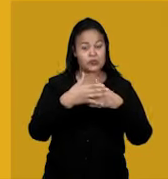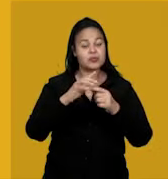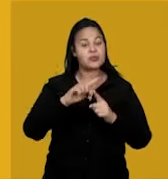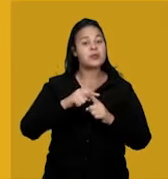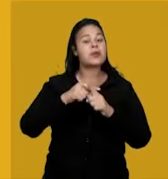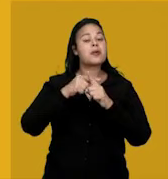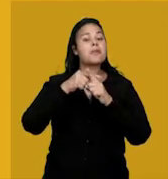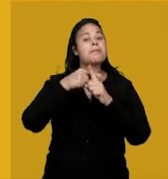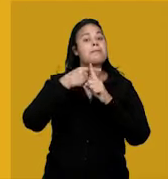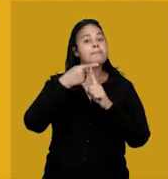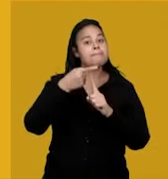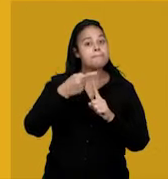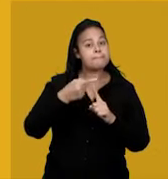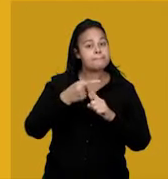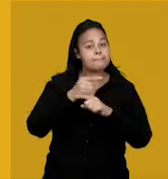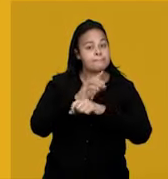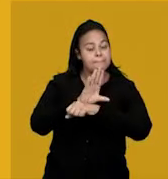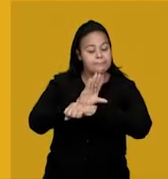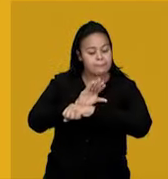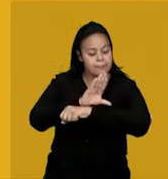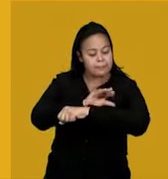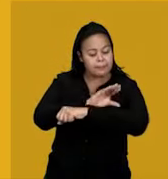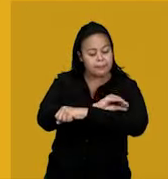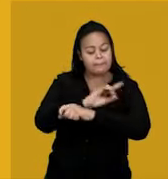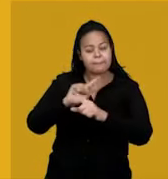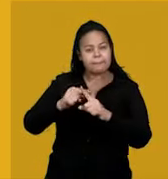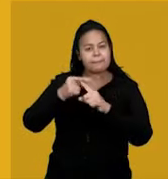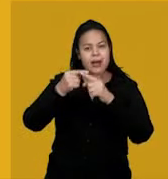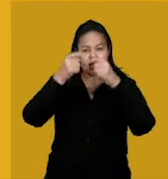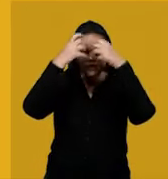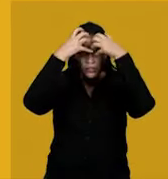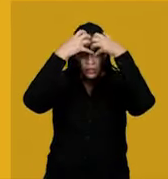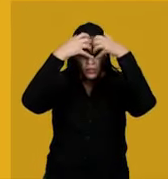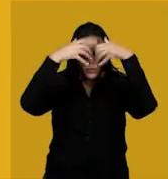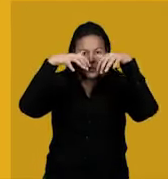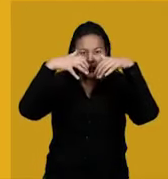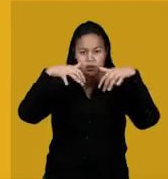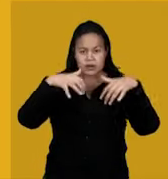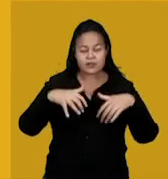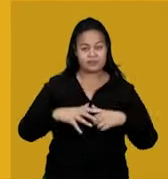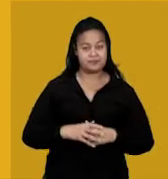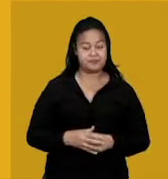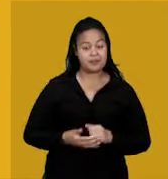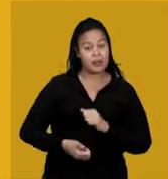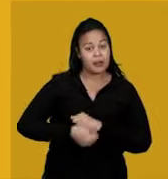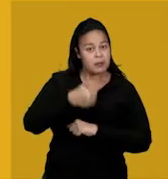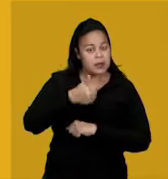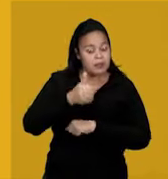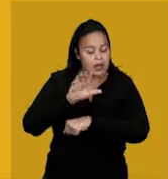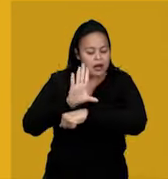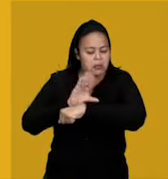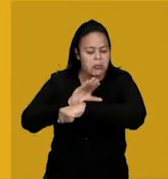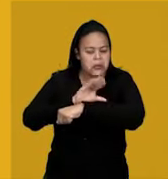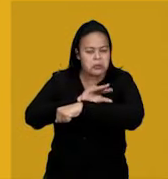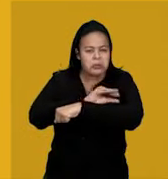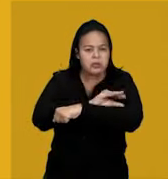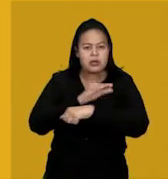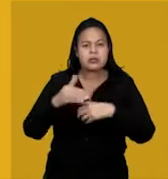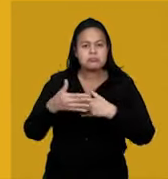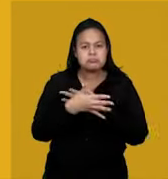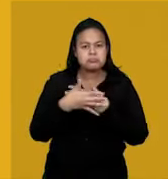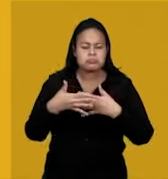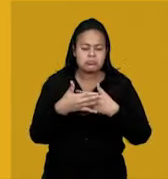nervoso. Mas no nosso primeiro momento, vamos aprender sobre o tecido muscular. Então, do que